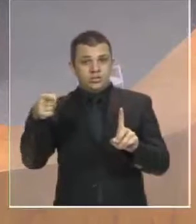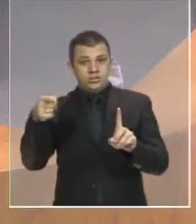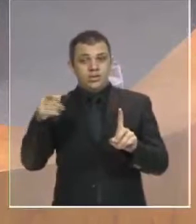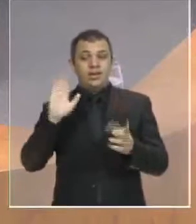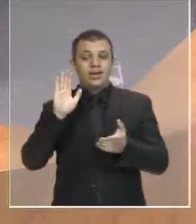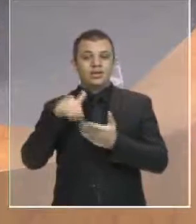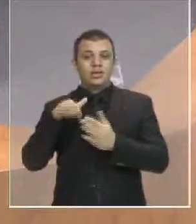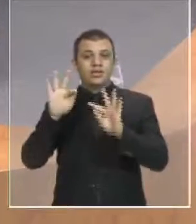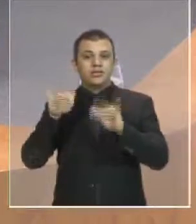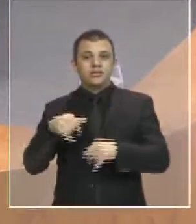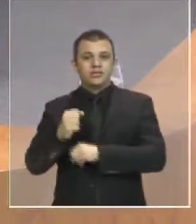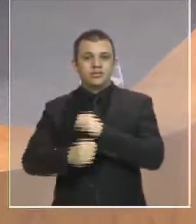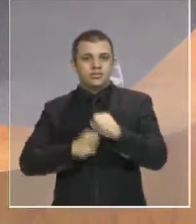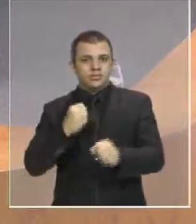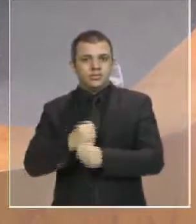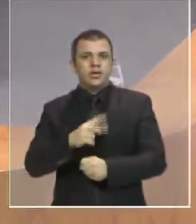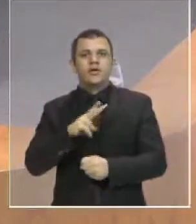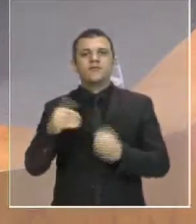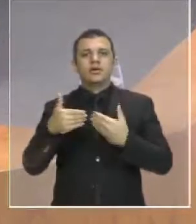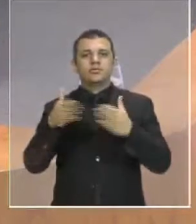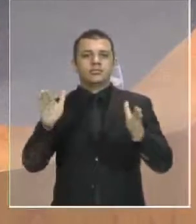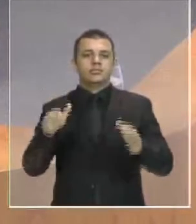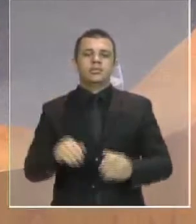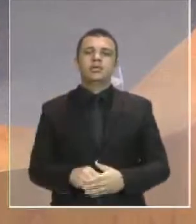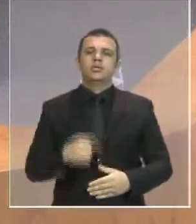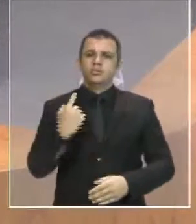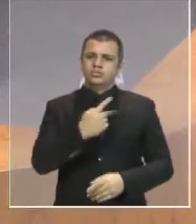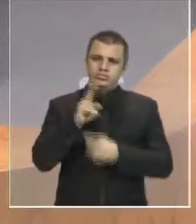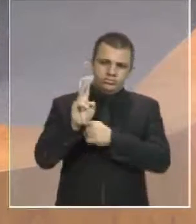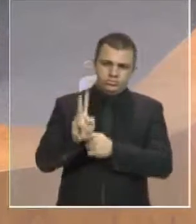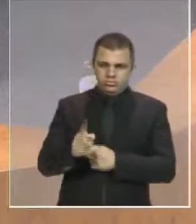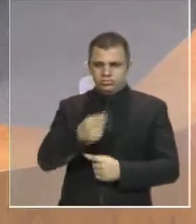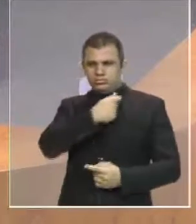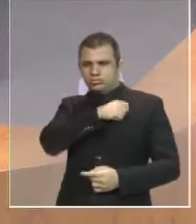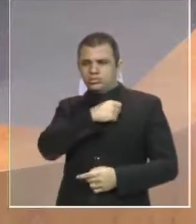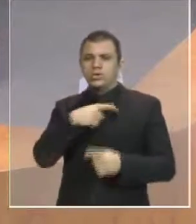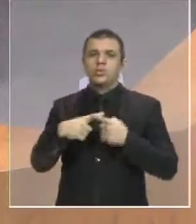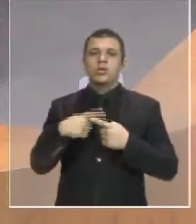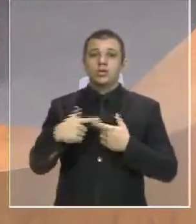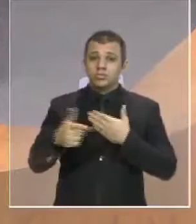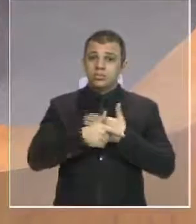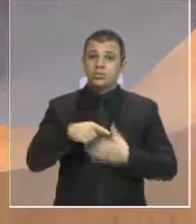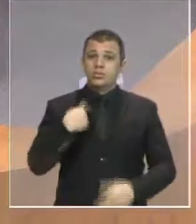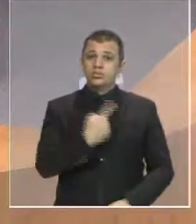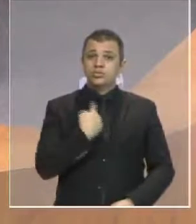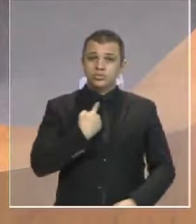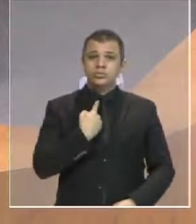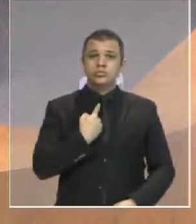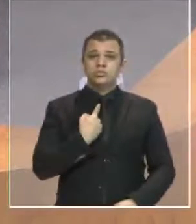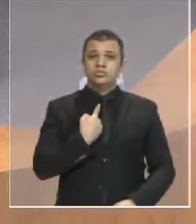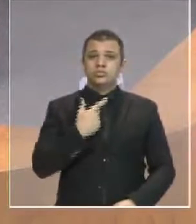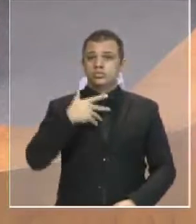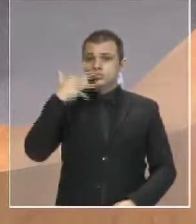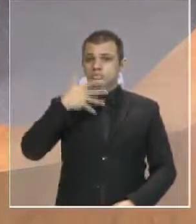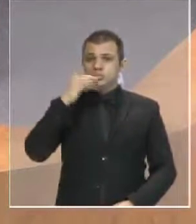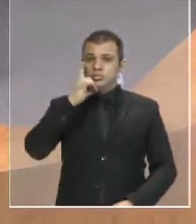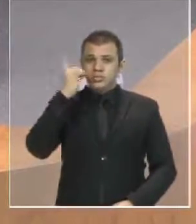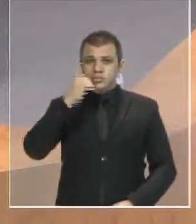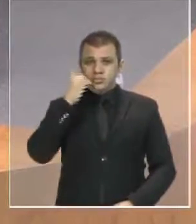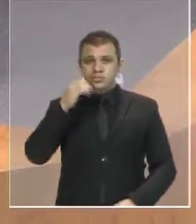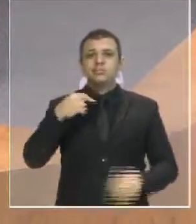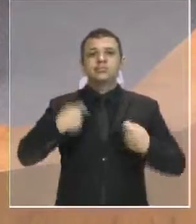estamos monitorando e fiscalizando aquela obra, porque é o nosso papel como parlamentar. E aqui em nenhum momento eu vou me furtar